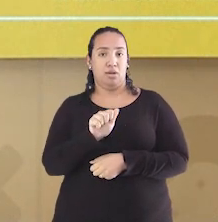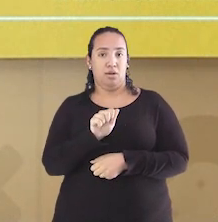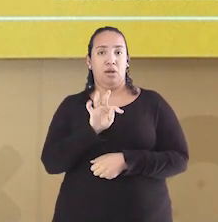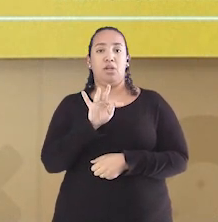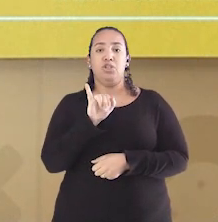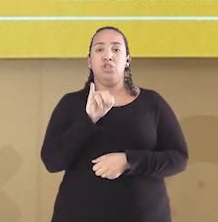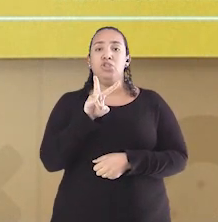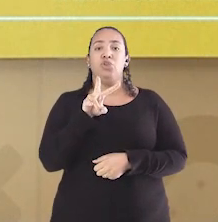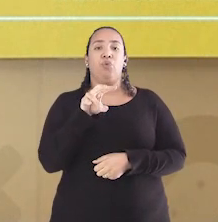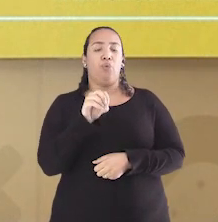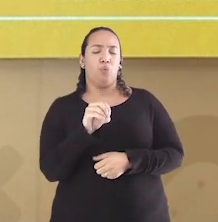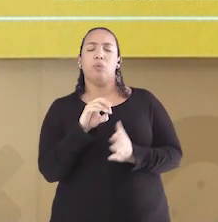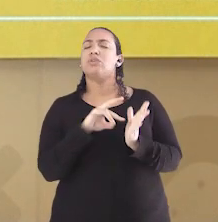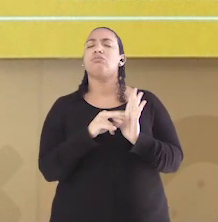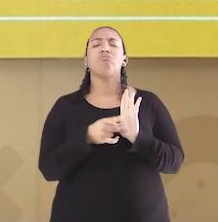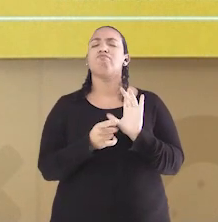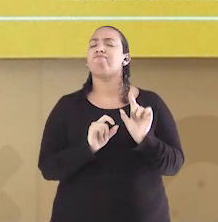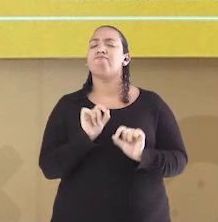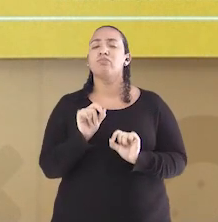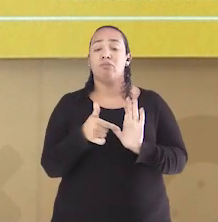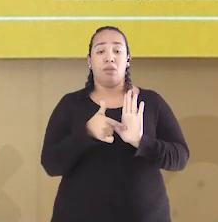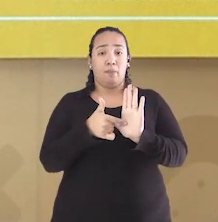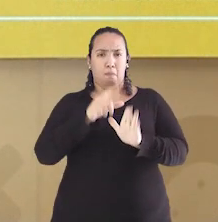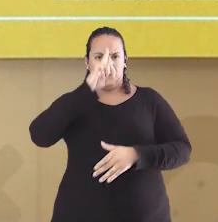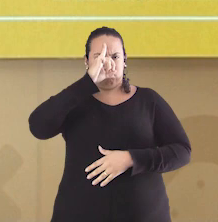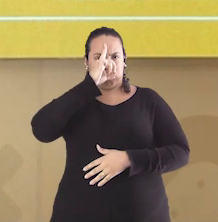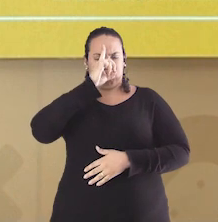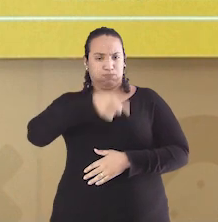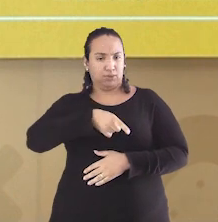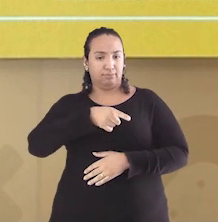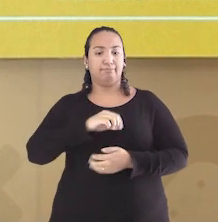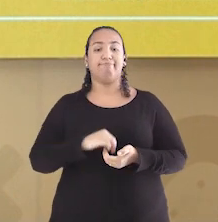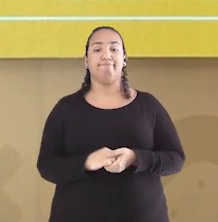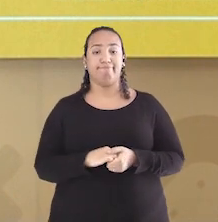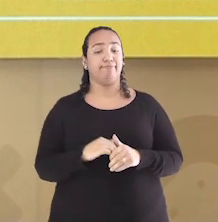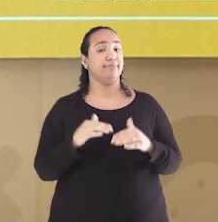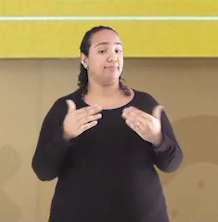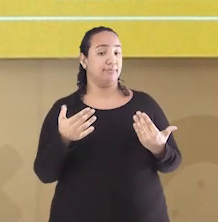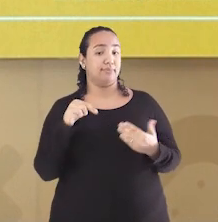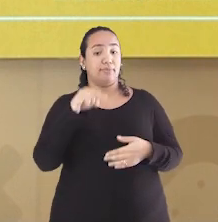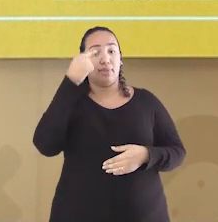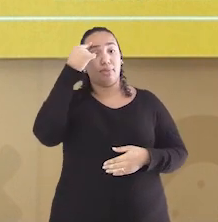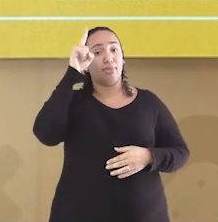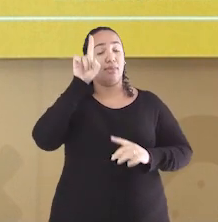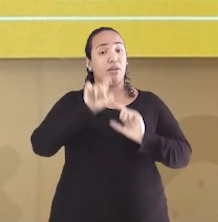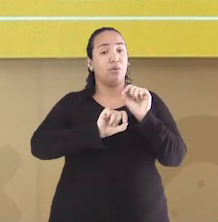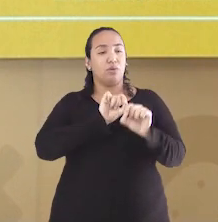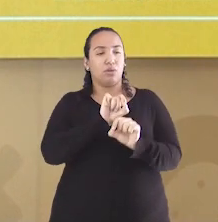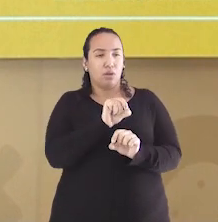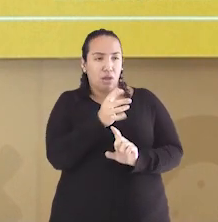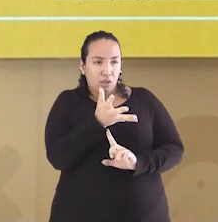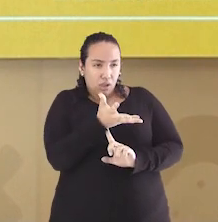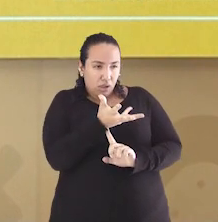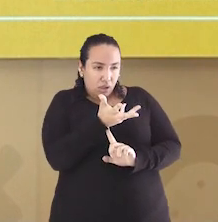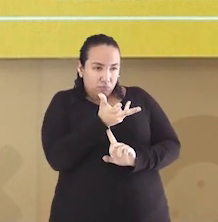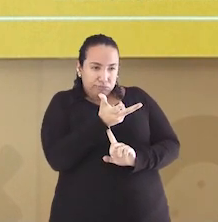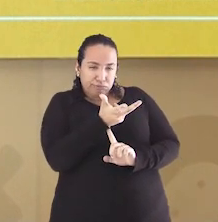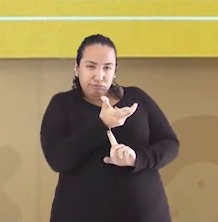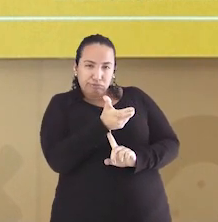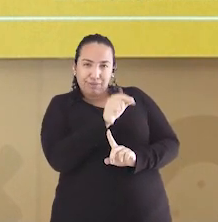imperativo. Isso indica ordem. A ideia aqui é persuadir, quer